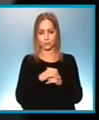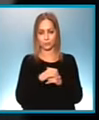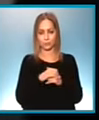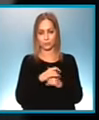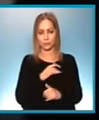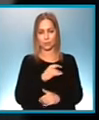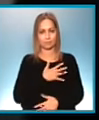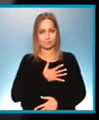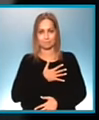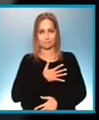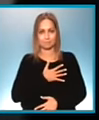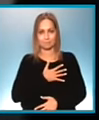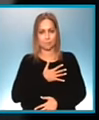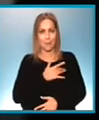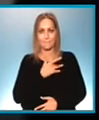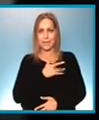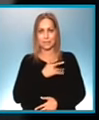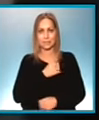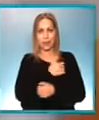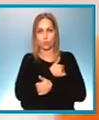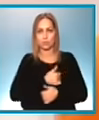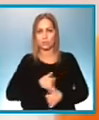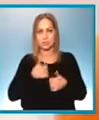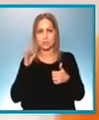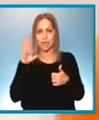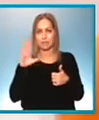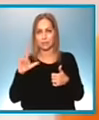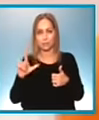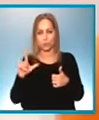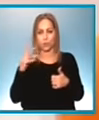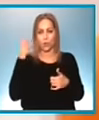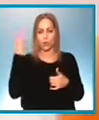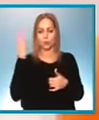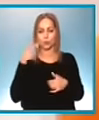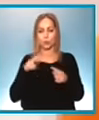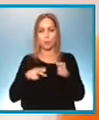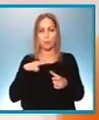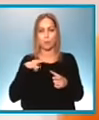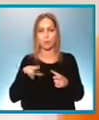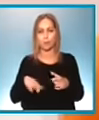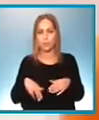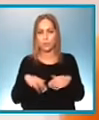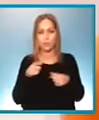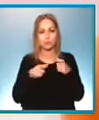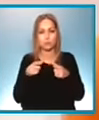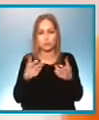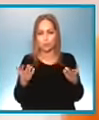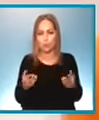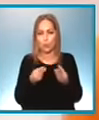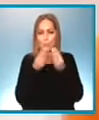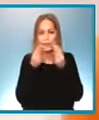apaixonei-me pela cidade e pela cultura portuguesa, os portugueses, maneira de